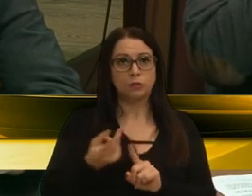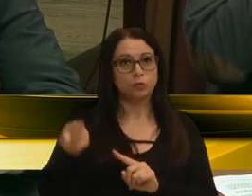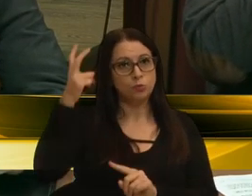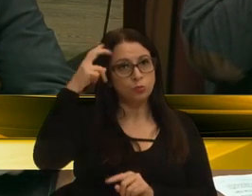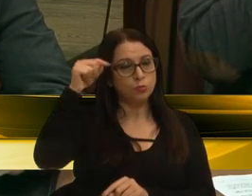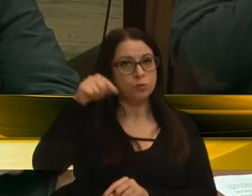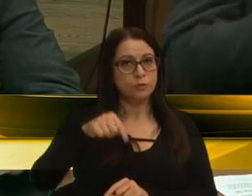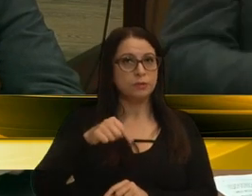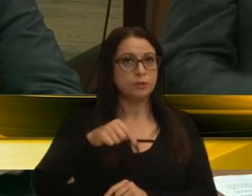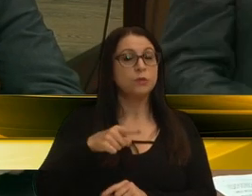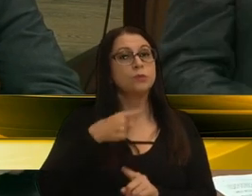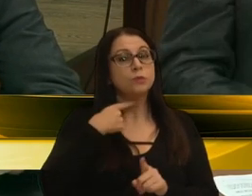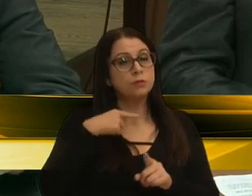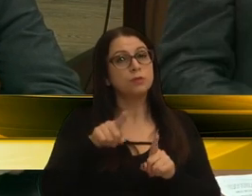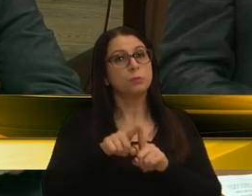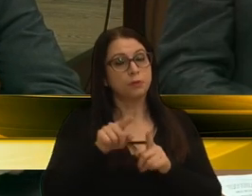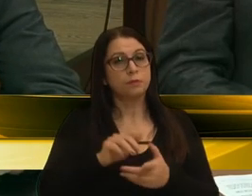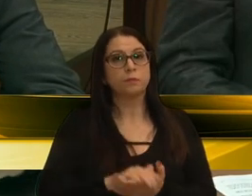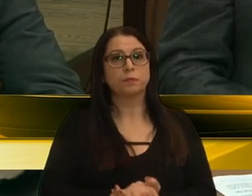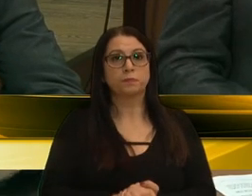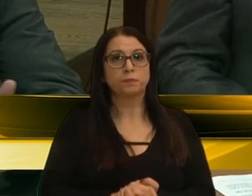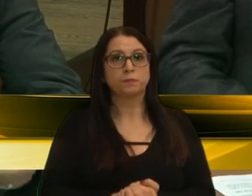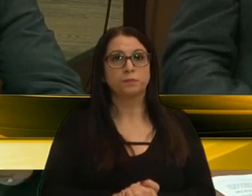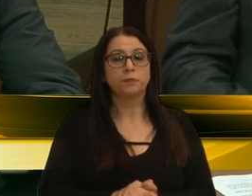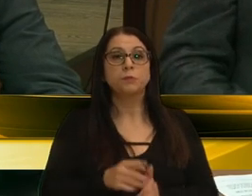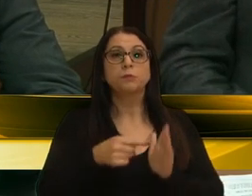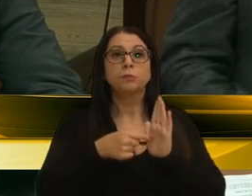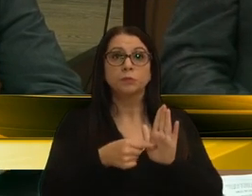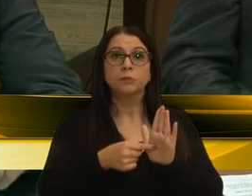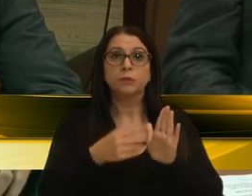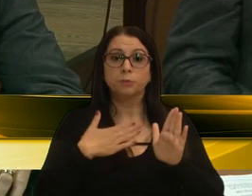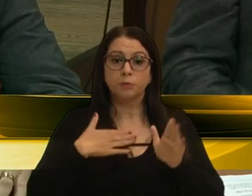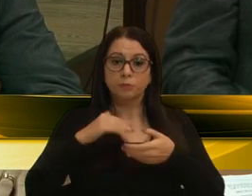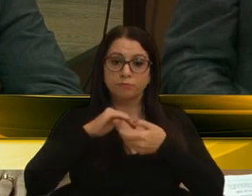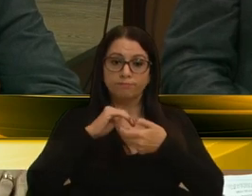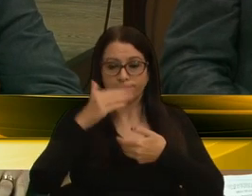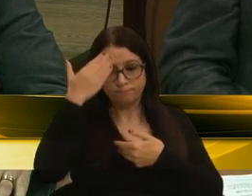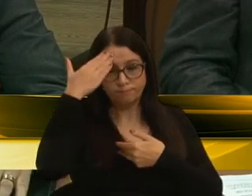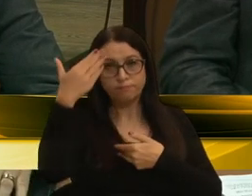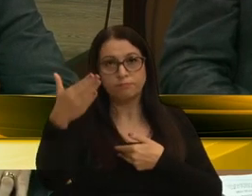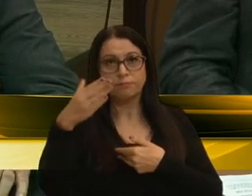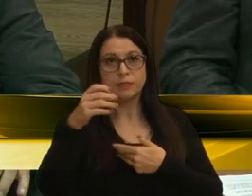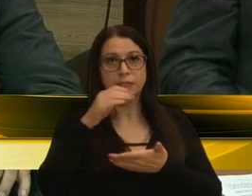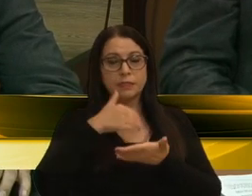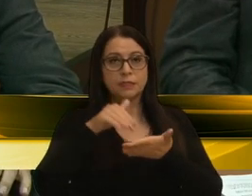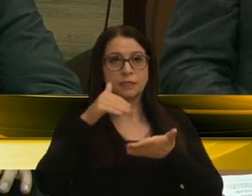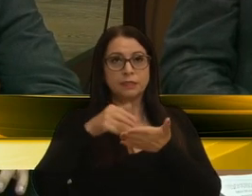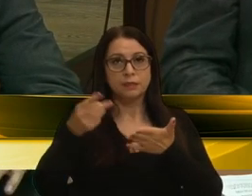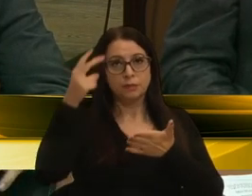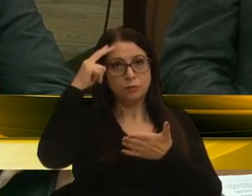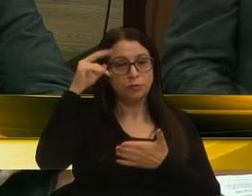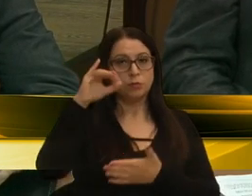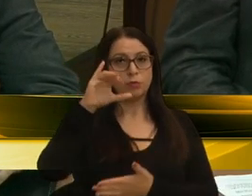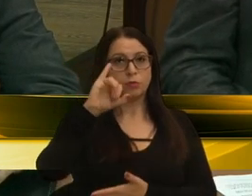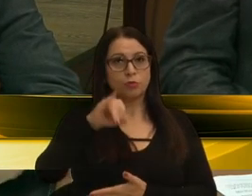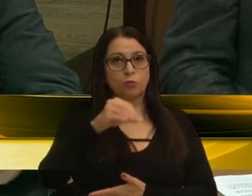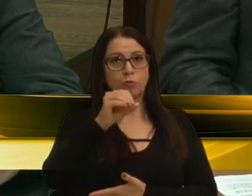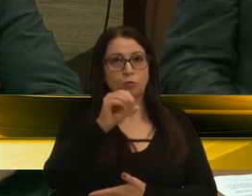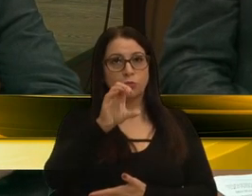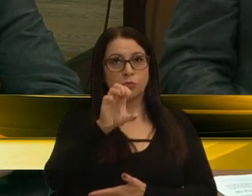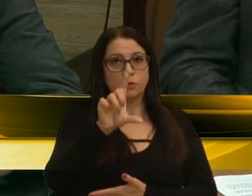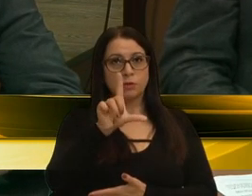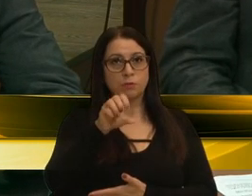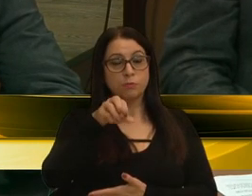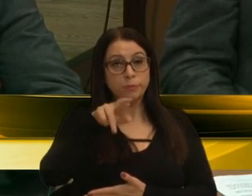gostaria também de transmitir os meus agradecimentos ao secretário de cultura joão emir por esse